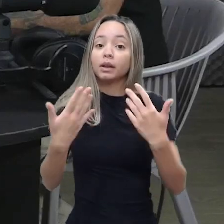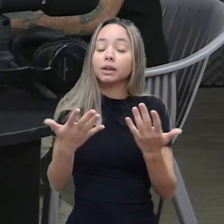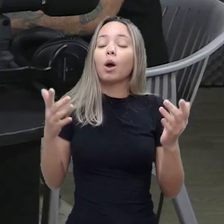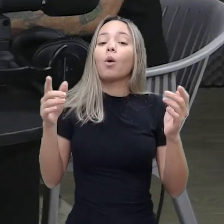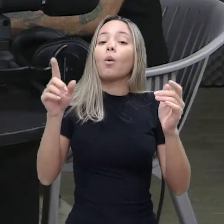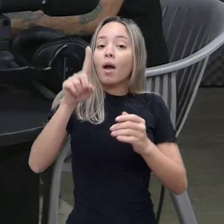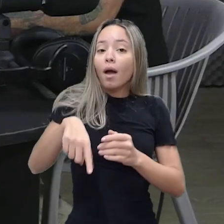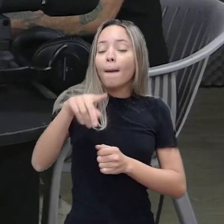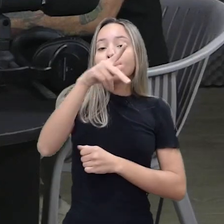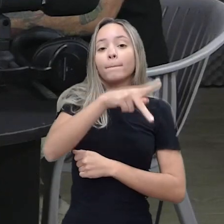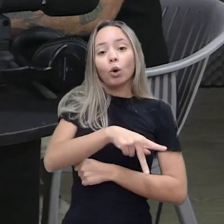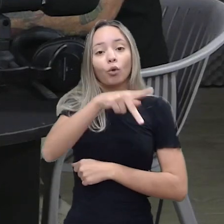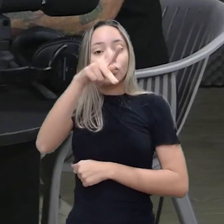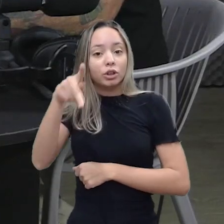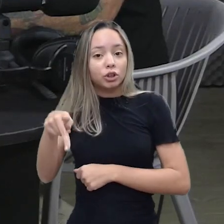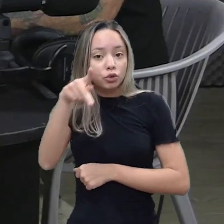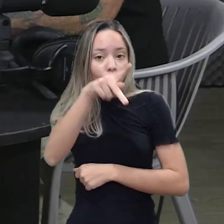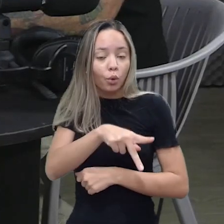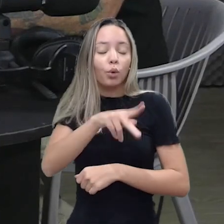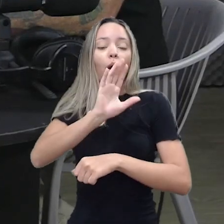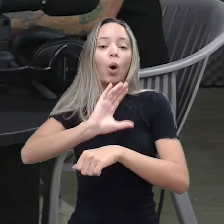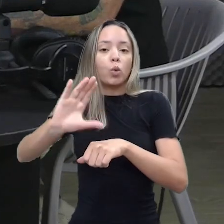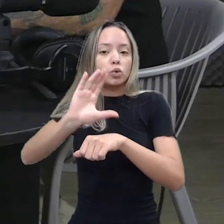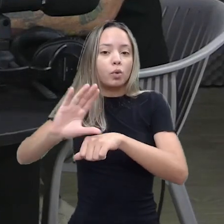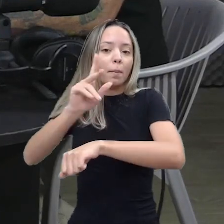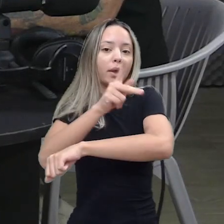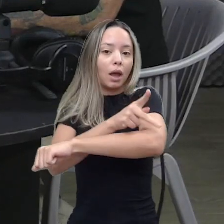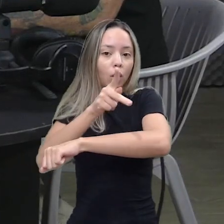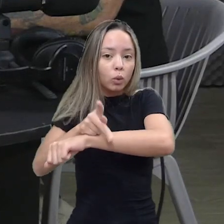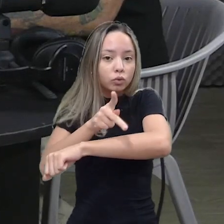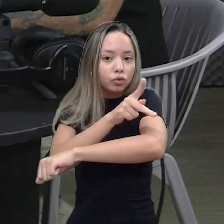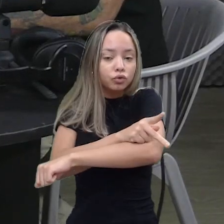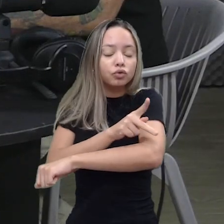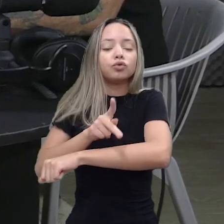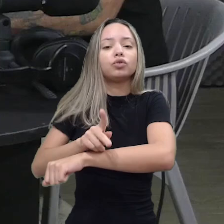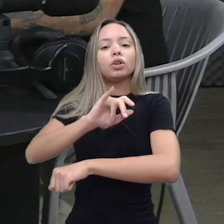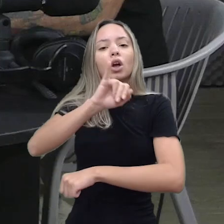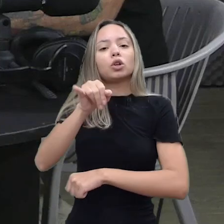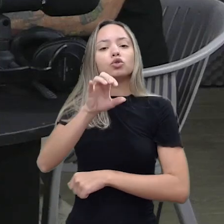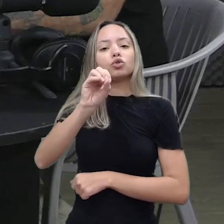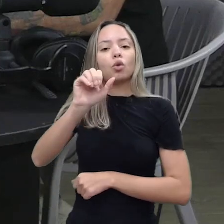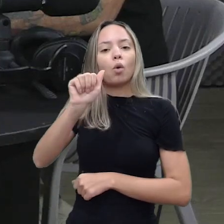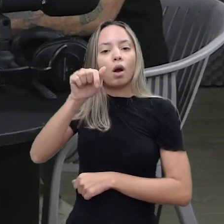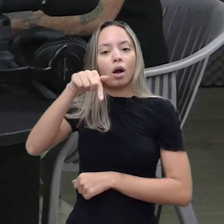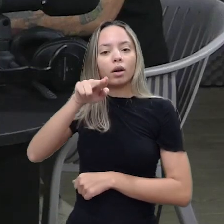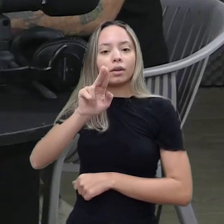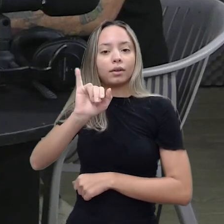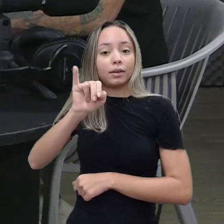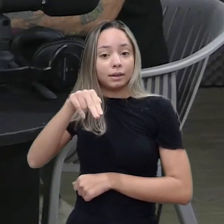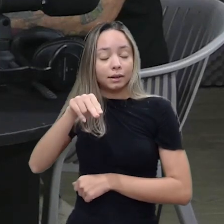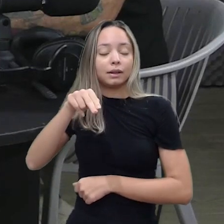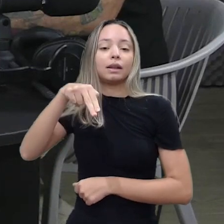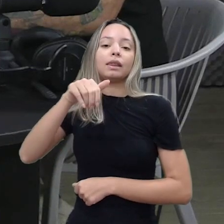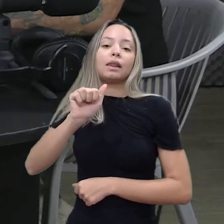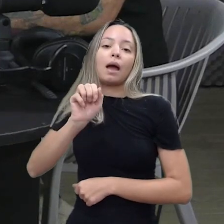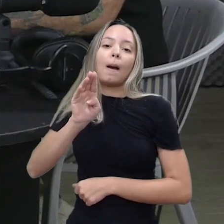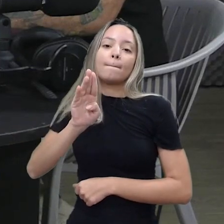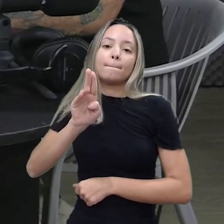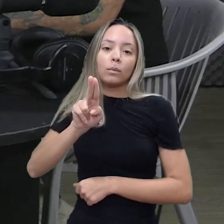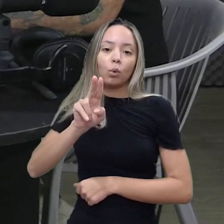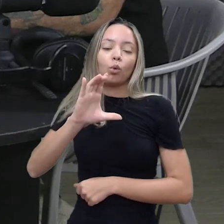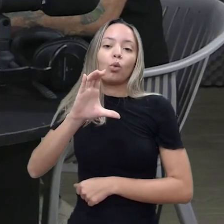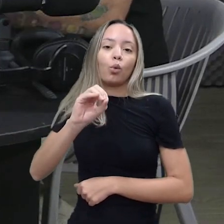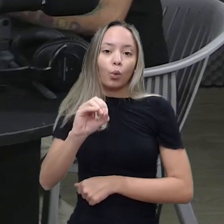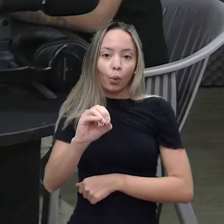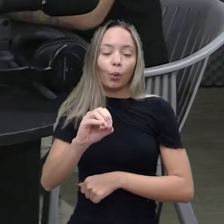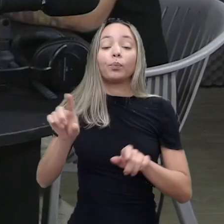curso de Pedagogia da Faculdade Santa Emília, na Faculdade Joaquim Nabuco e como professora do curso de licenciatura plena em Pedagogia da Uninasal, Unidade